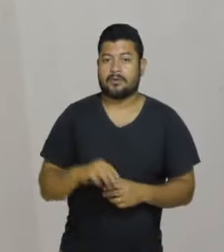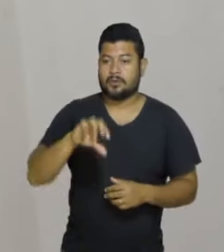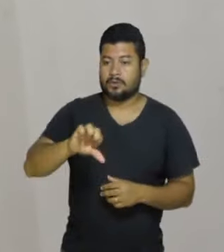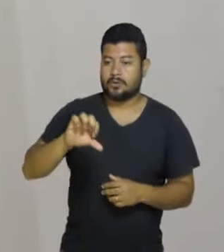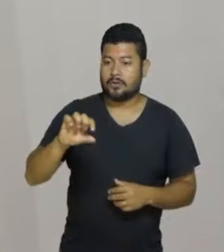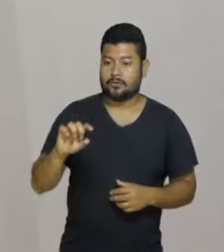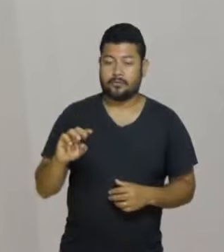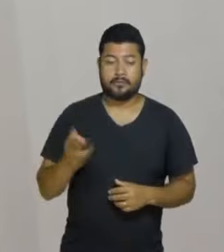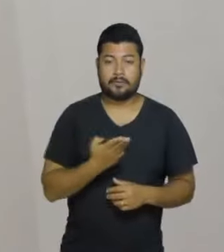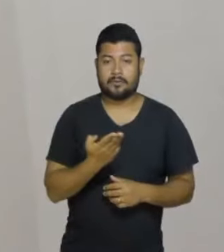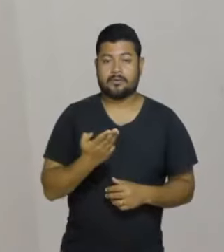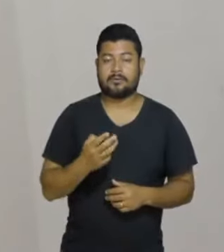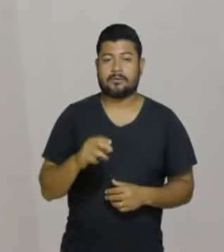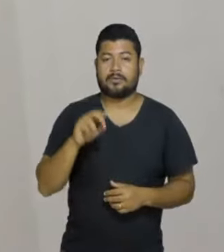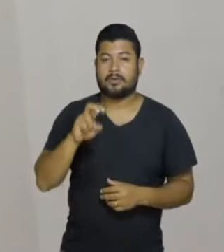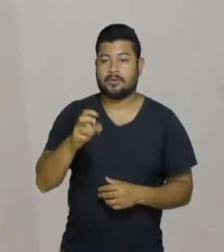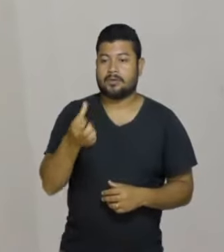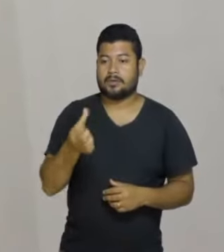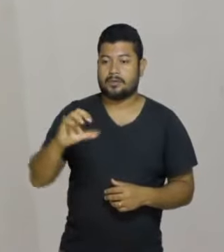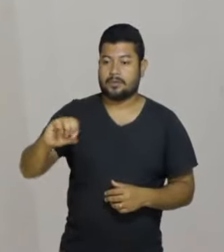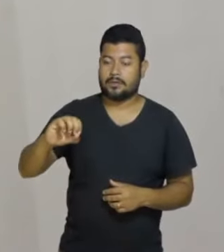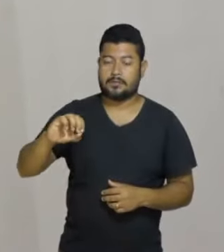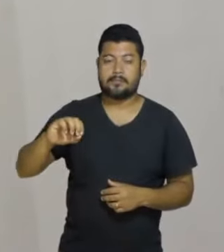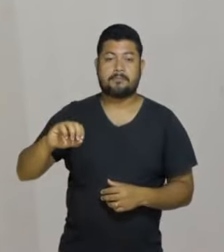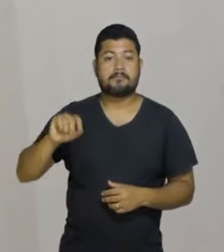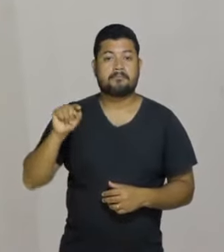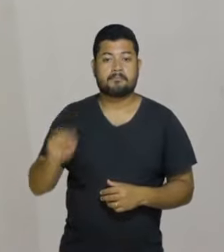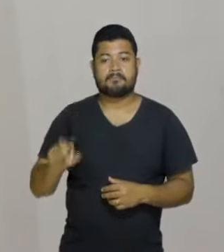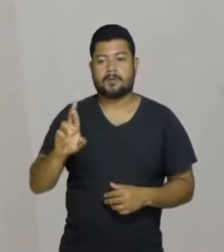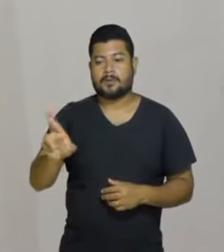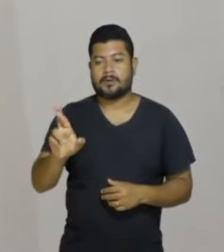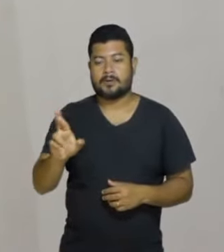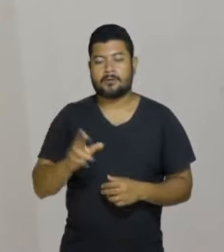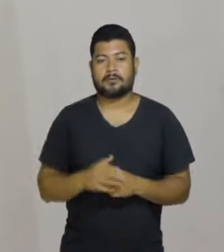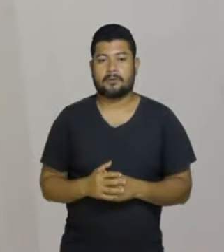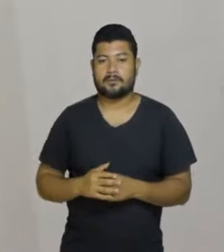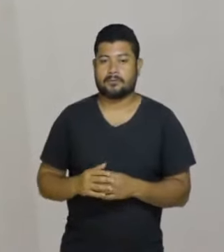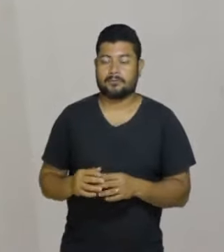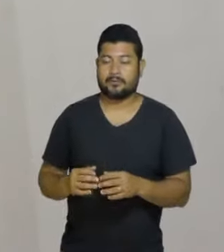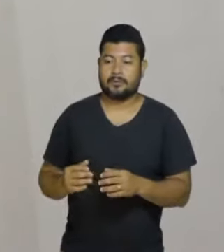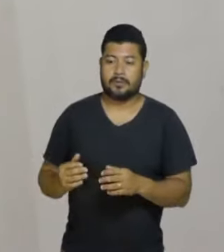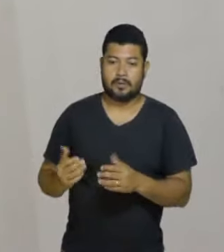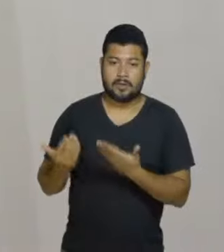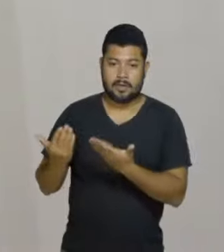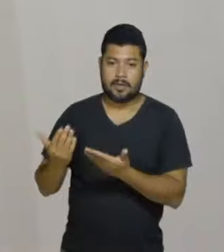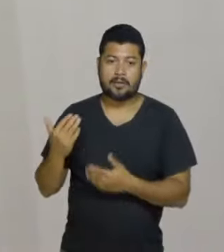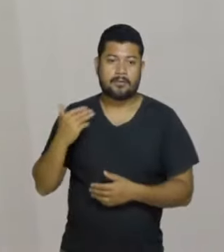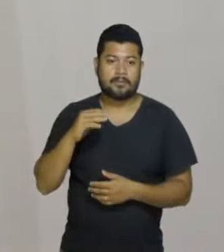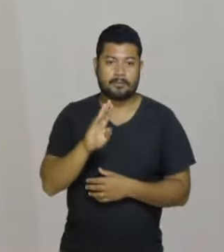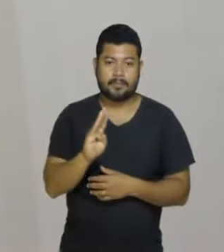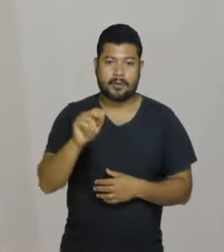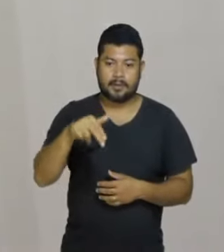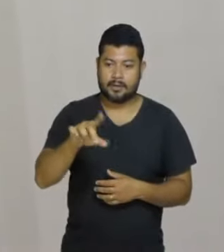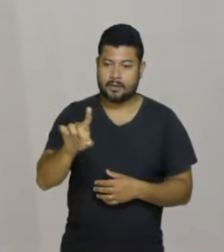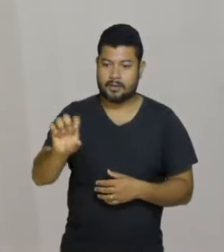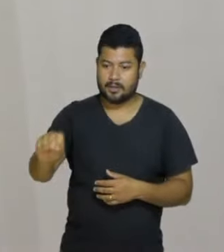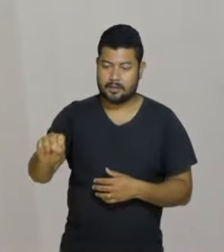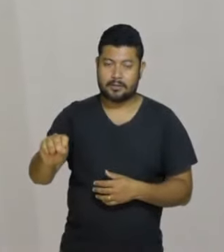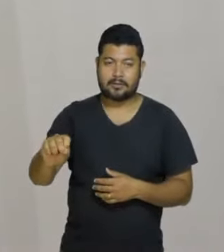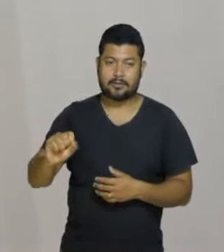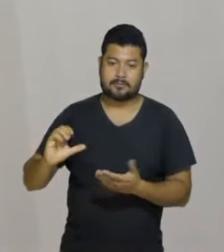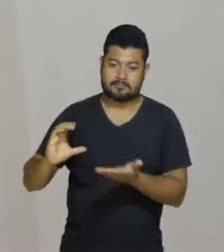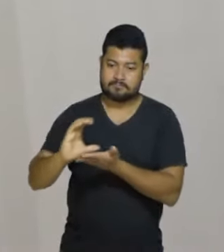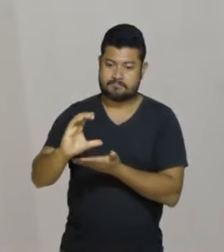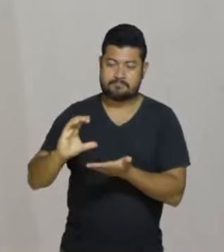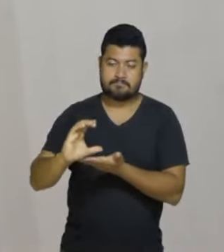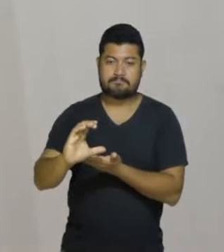R$9.560.000, com aporte do MDS, Ministério do Desenvolvimento e Assistência Social à Família e Combate à Fome.